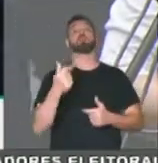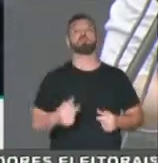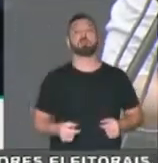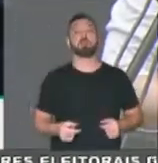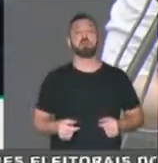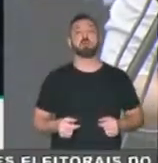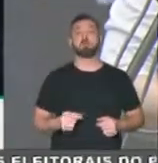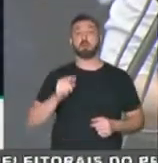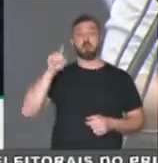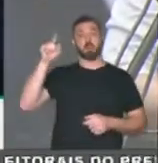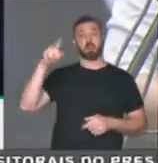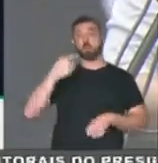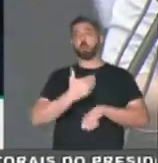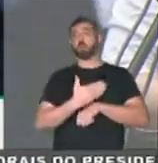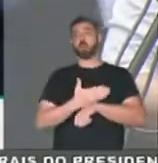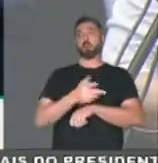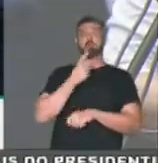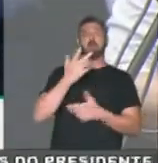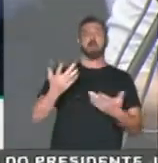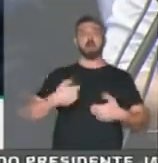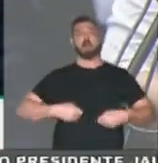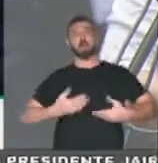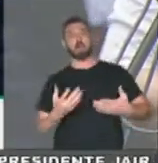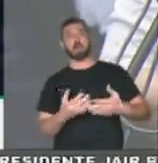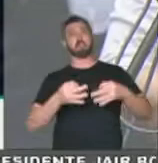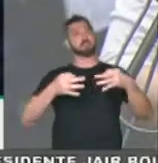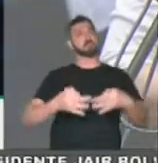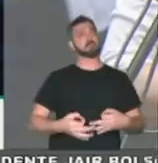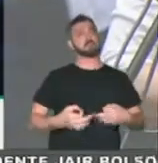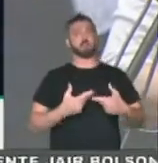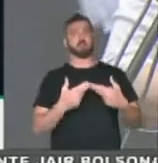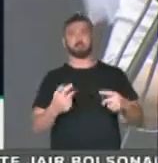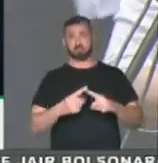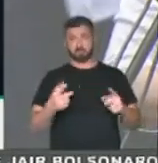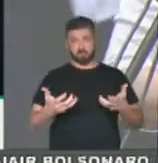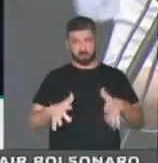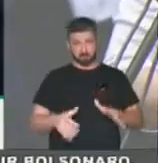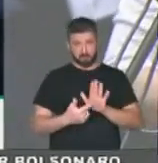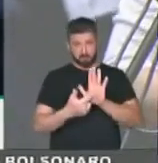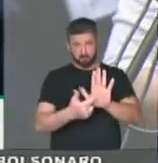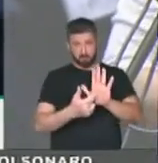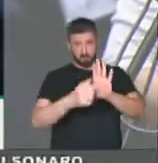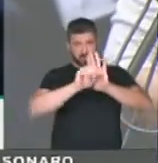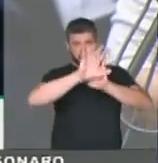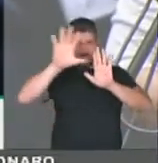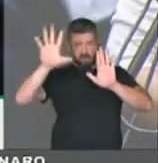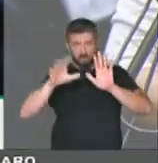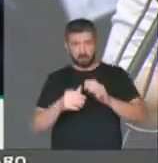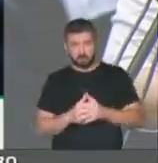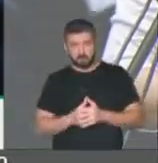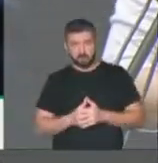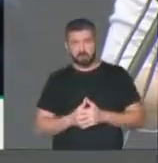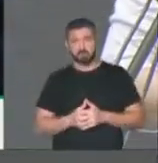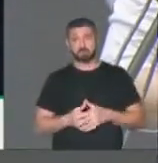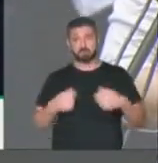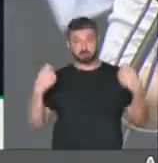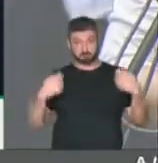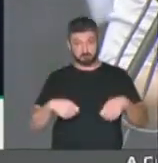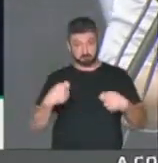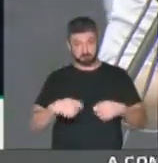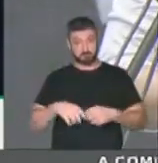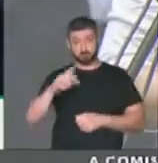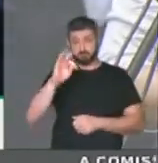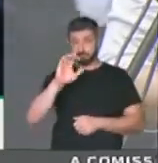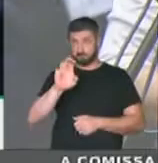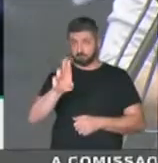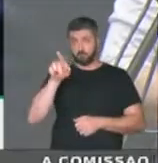dinheiro. E ele, toda hora, diz que está gastando tudo corretamente, mas não quer manter aí a transparência. E é preciso que o Tribunal